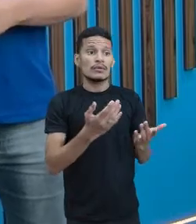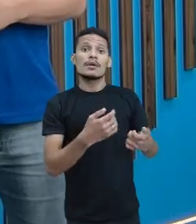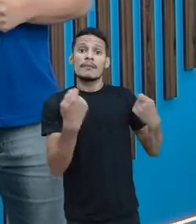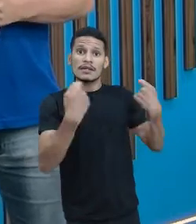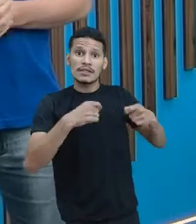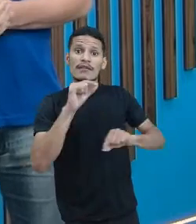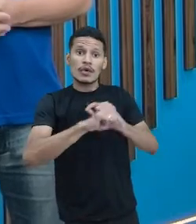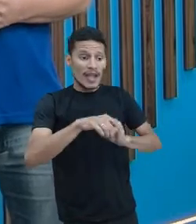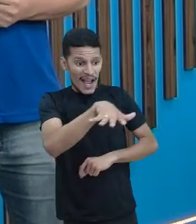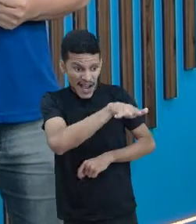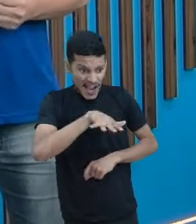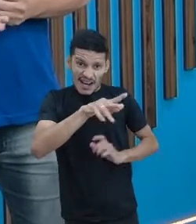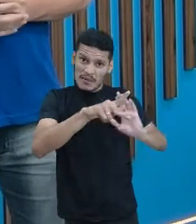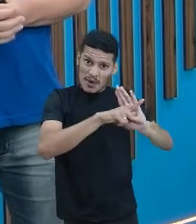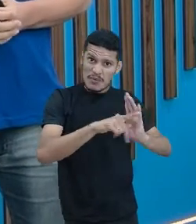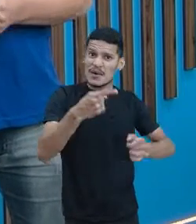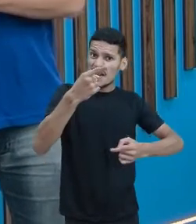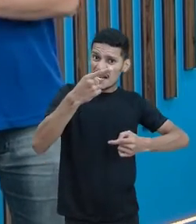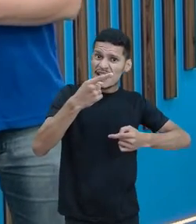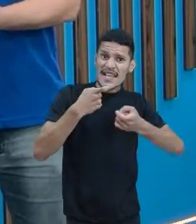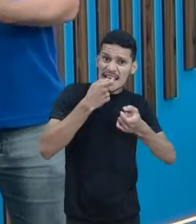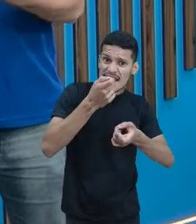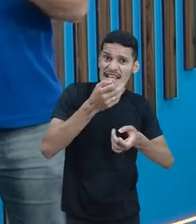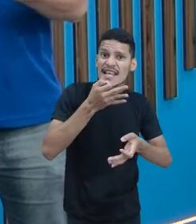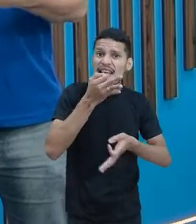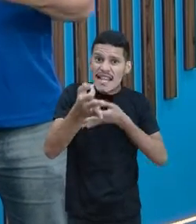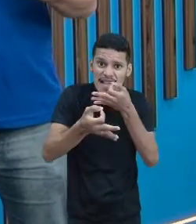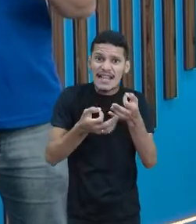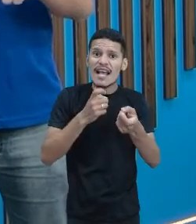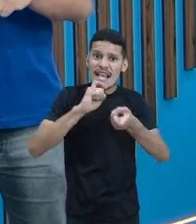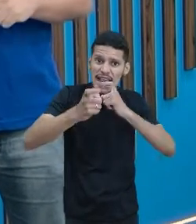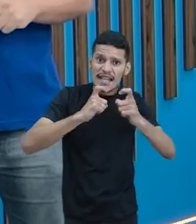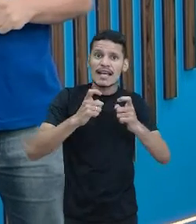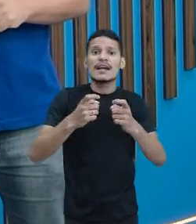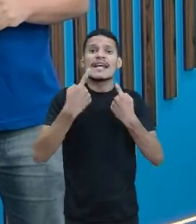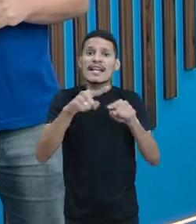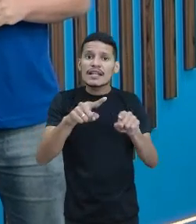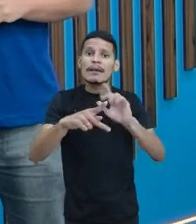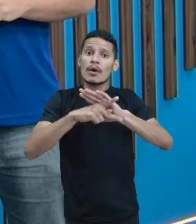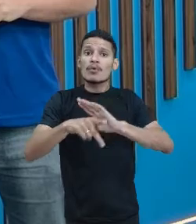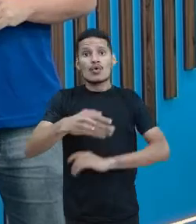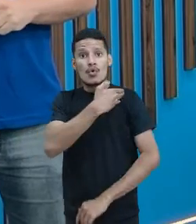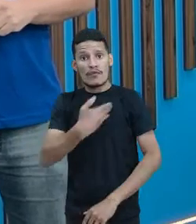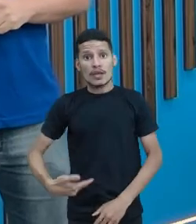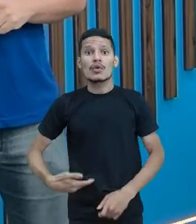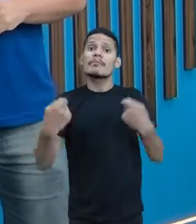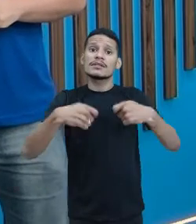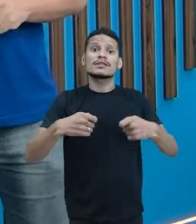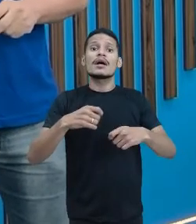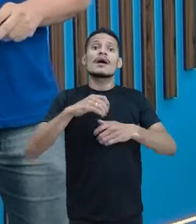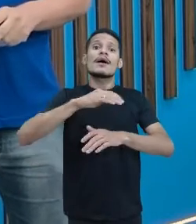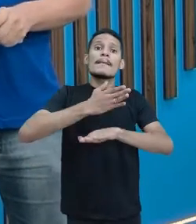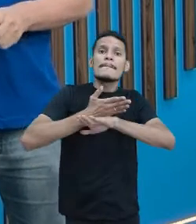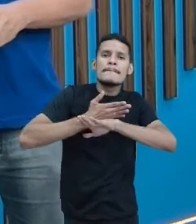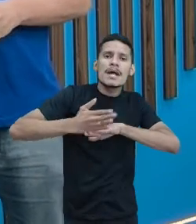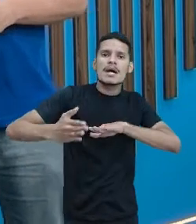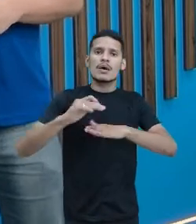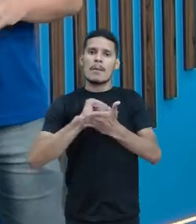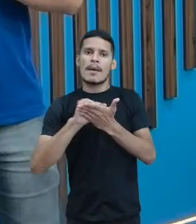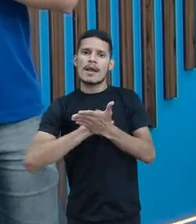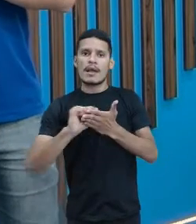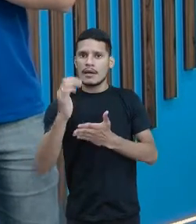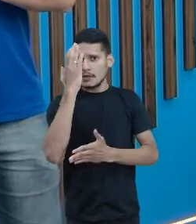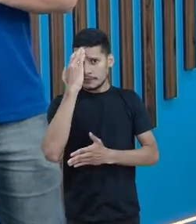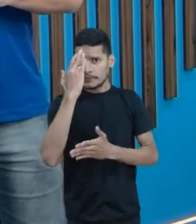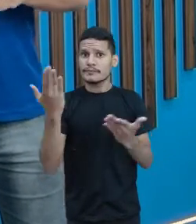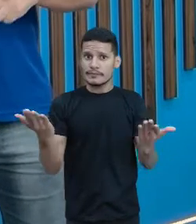deveriam escrever uma crítica ao governo, alguma matéria que o governo achasse que era ruim para eles, tinha que deixar em branco, apagar, enfim. Então era